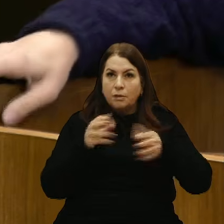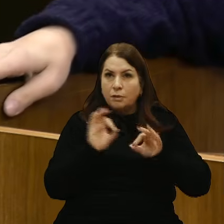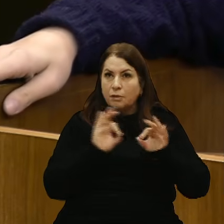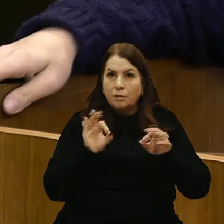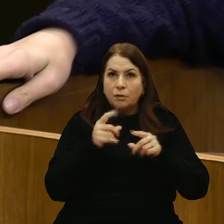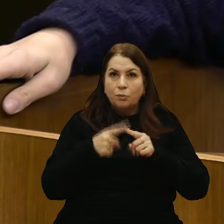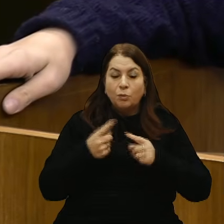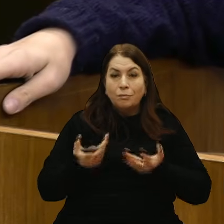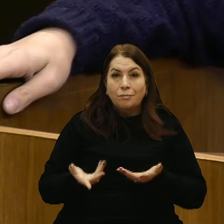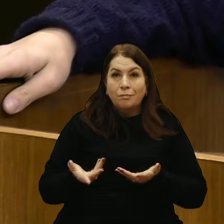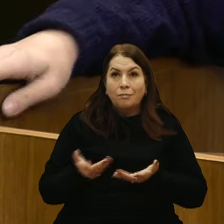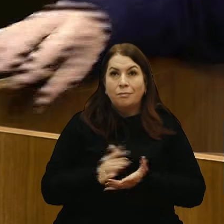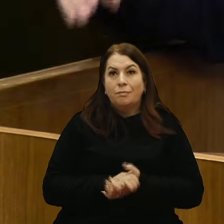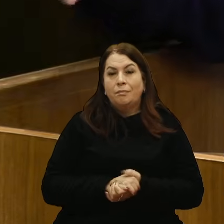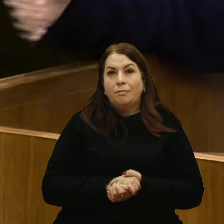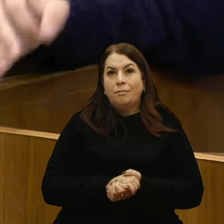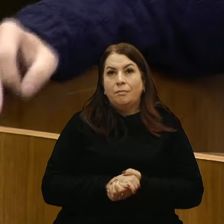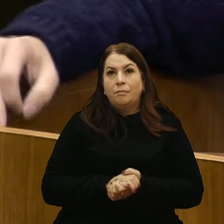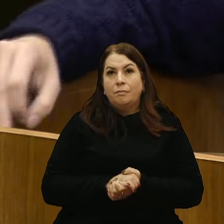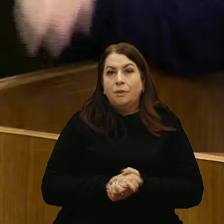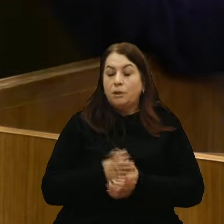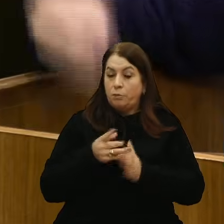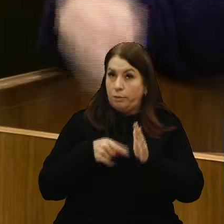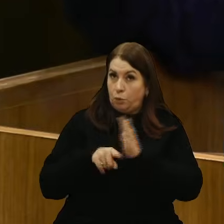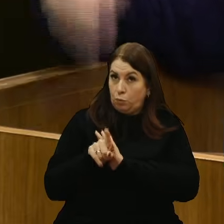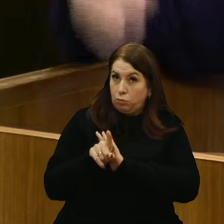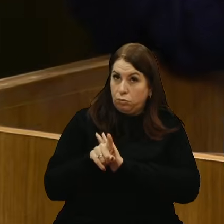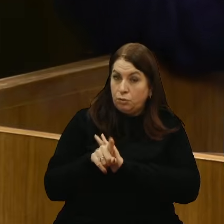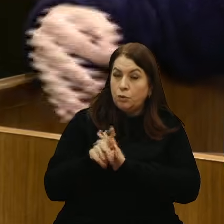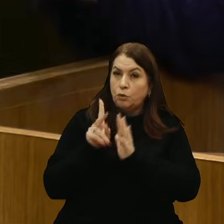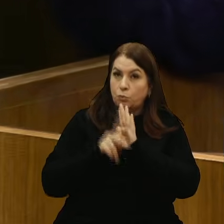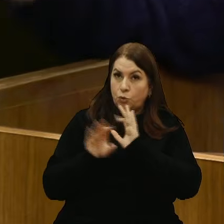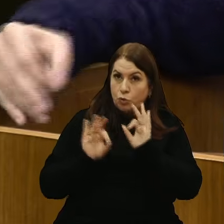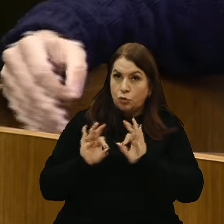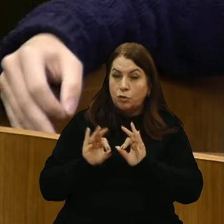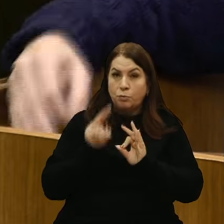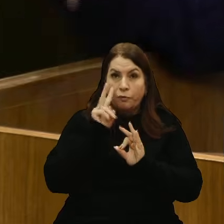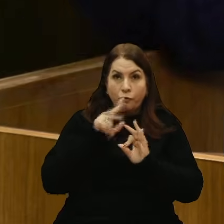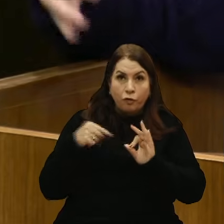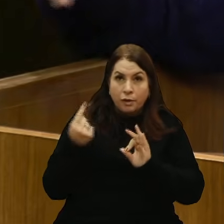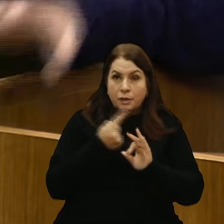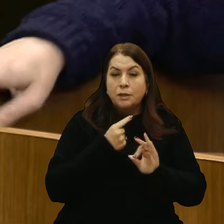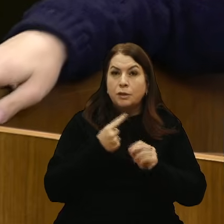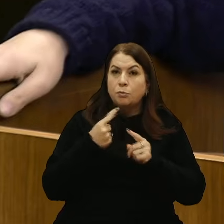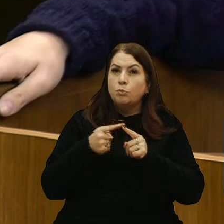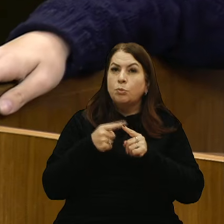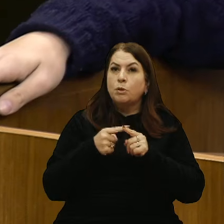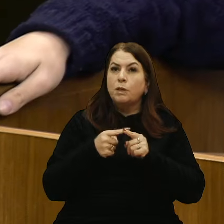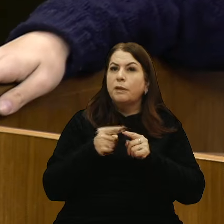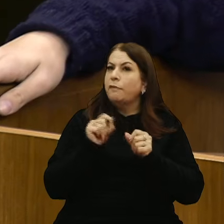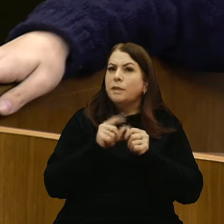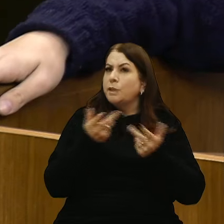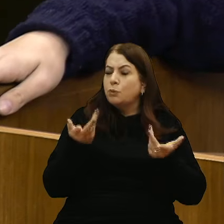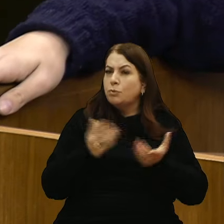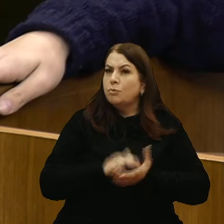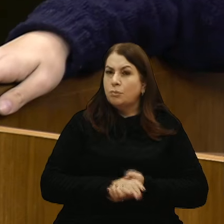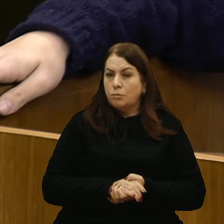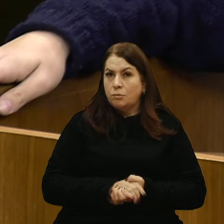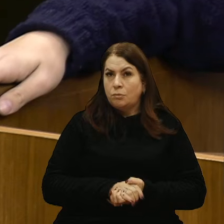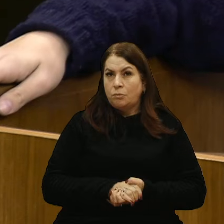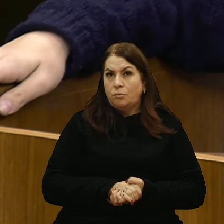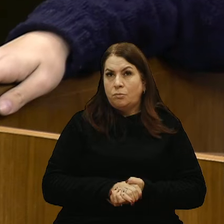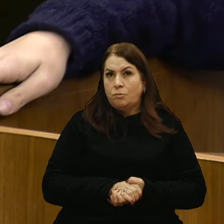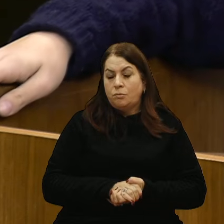quê. Então, pergunto, se o projeto é de fortalecimento, por que tomar essas medidas?